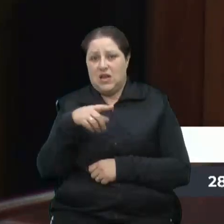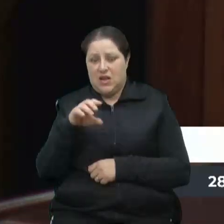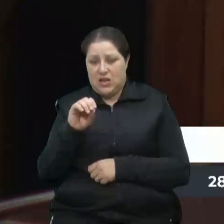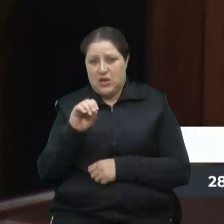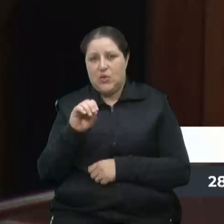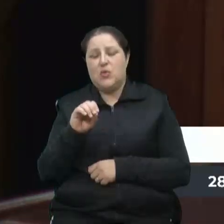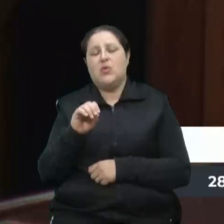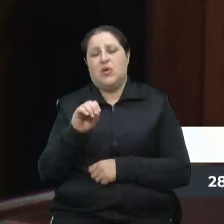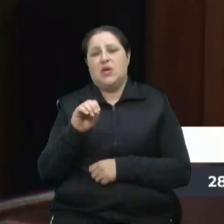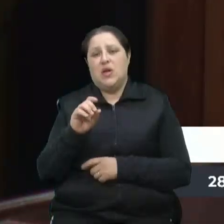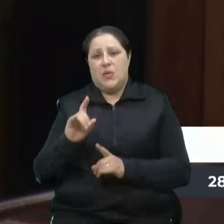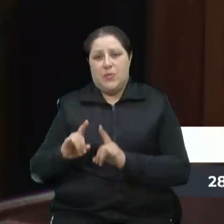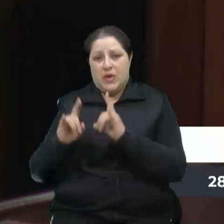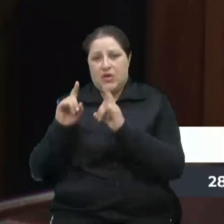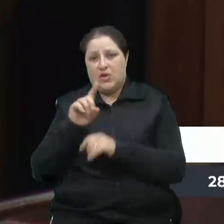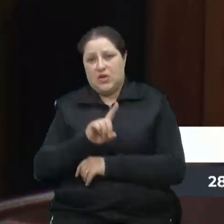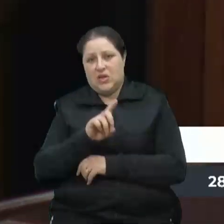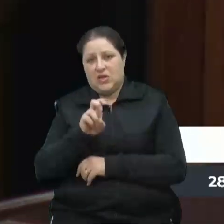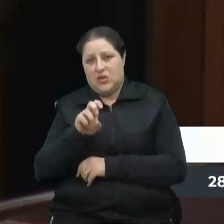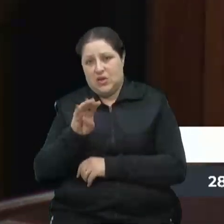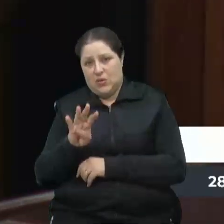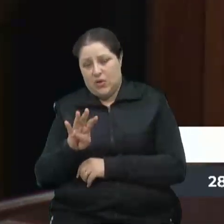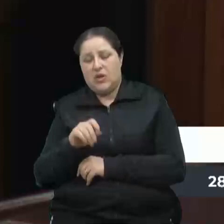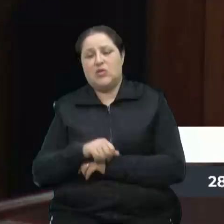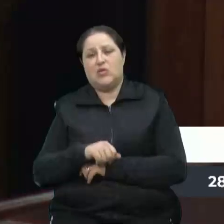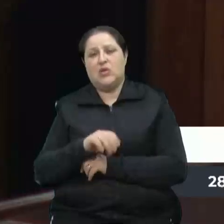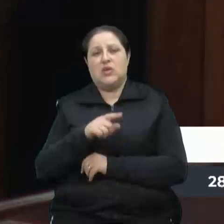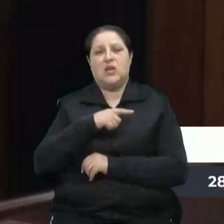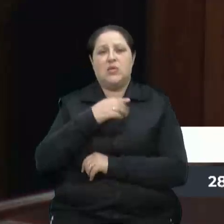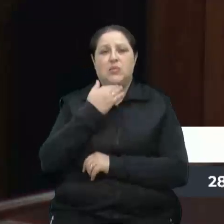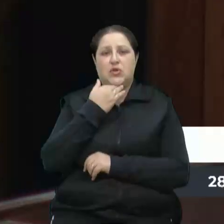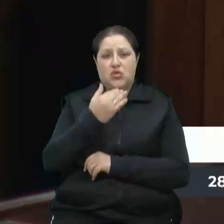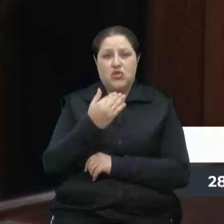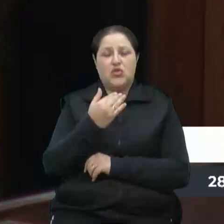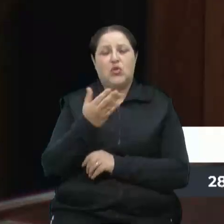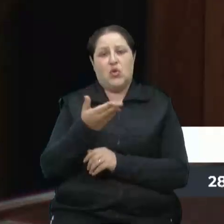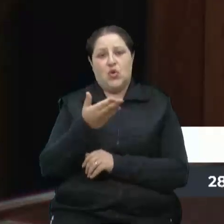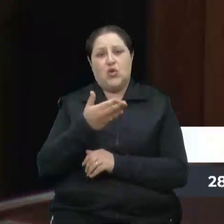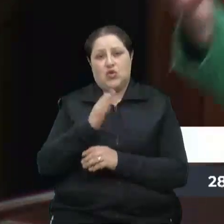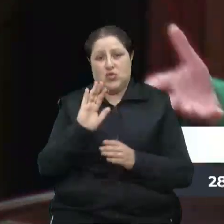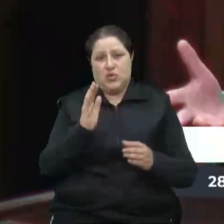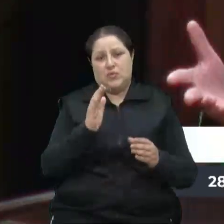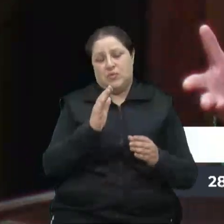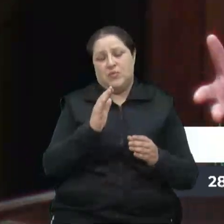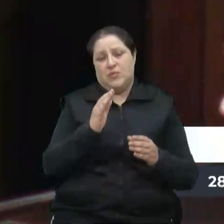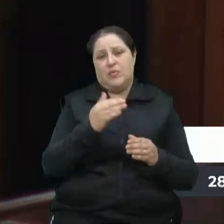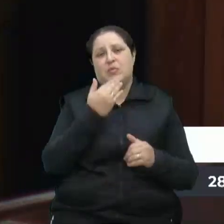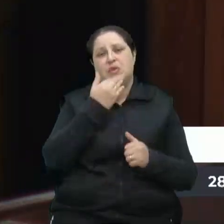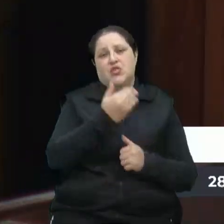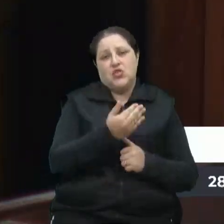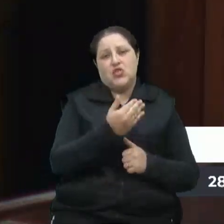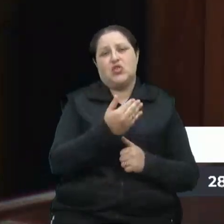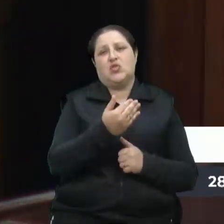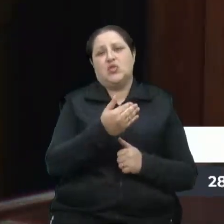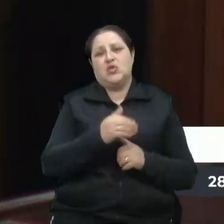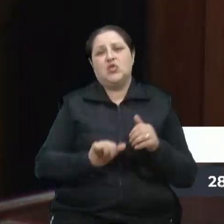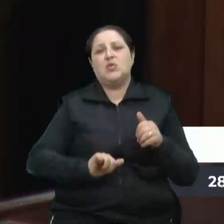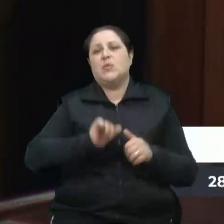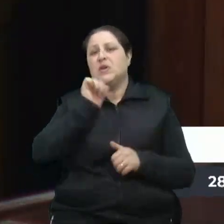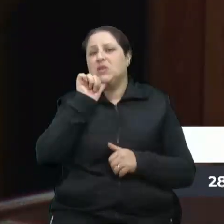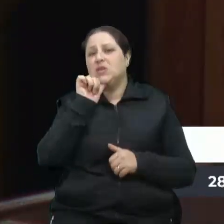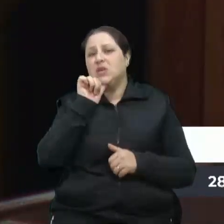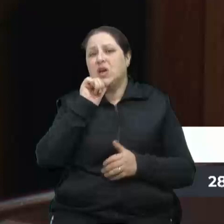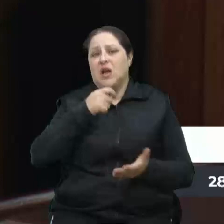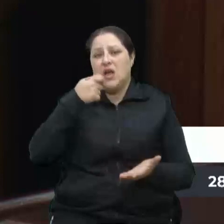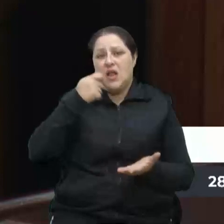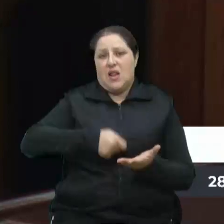154 imóveis. Esse pedido foi entrado hoje. Então, já foi pedido a suspensão dos